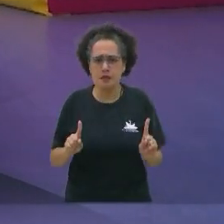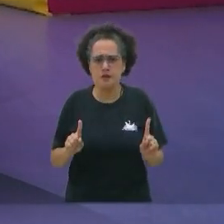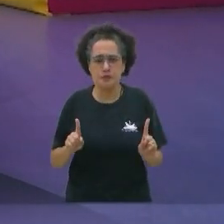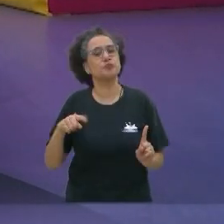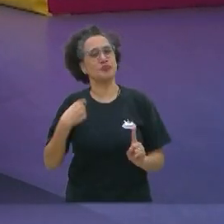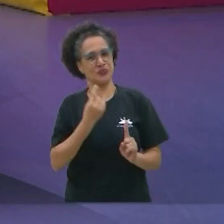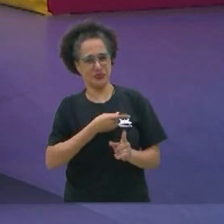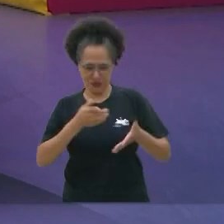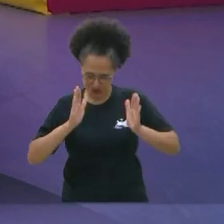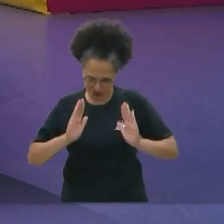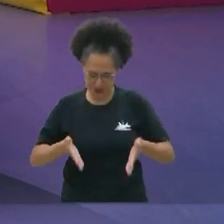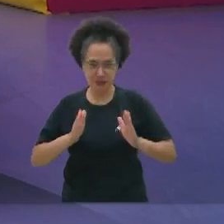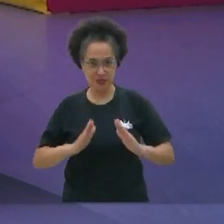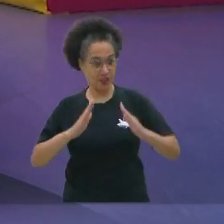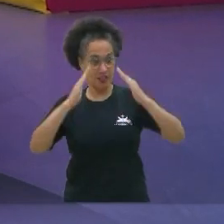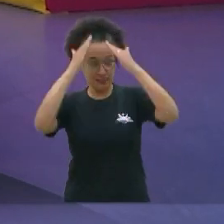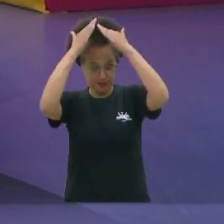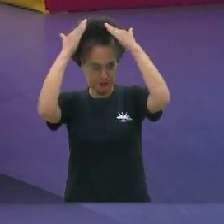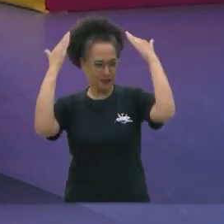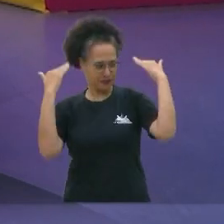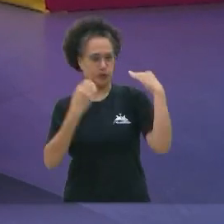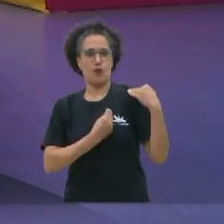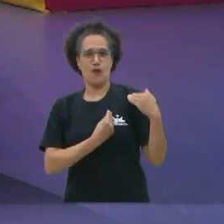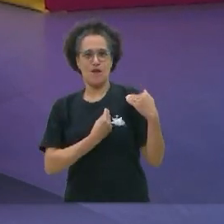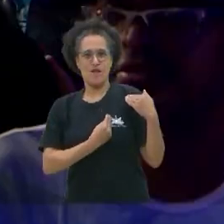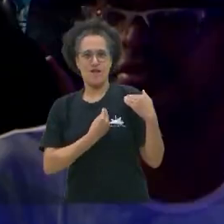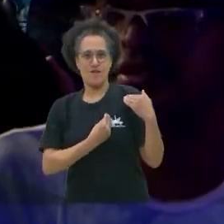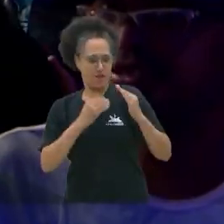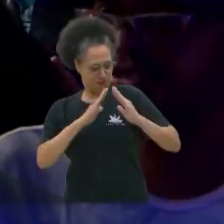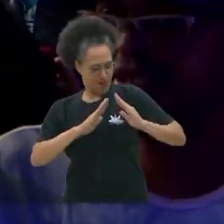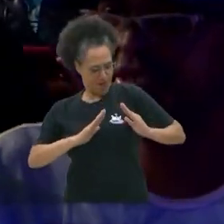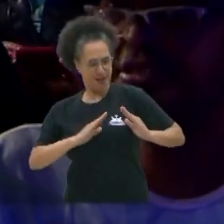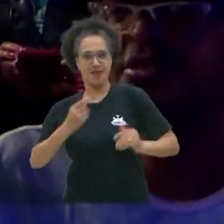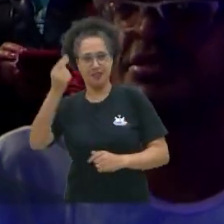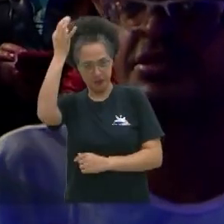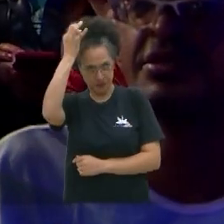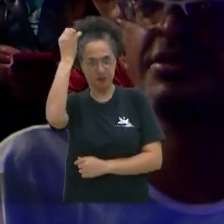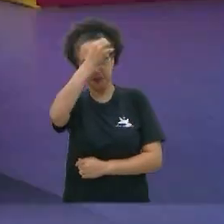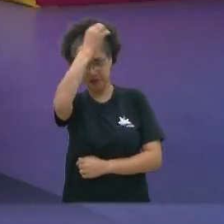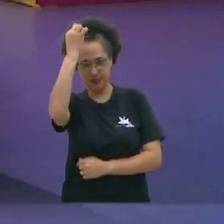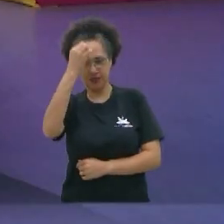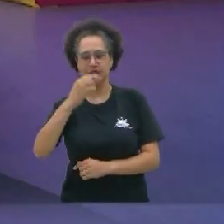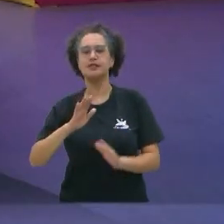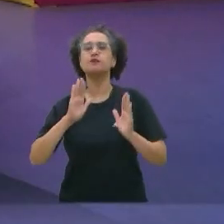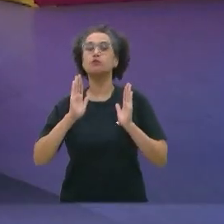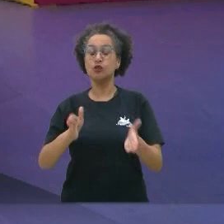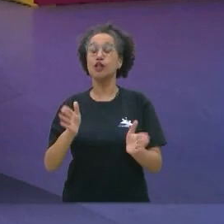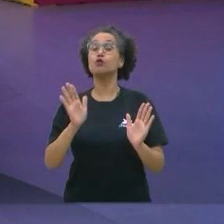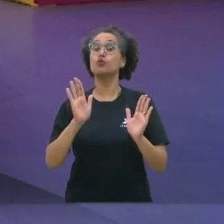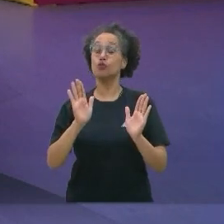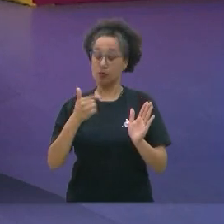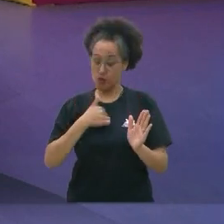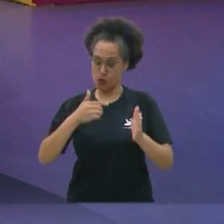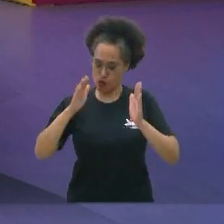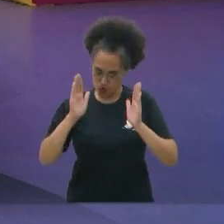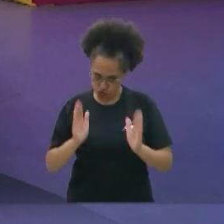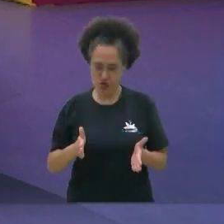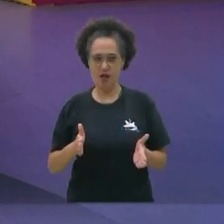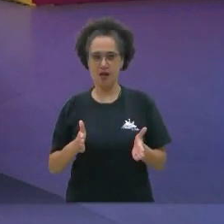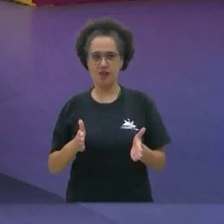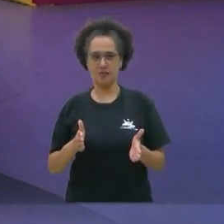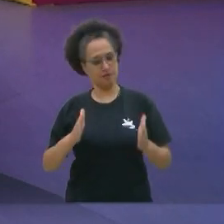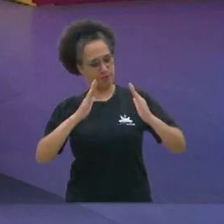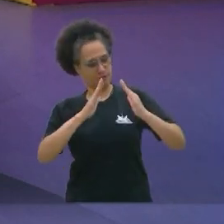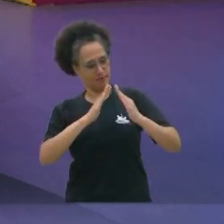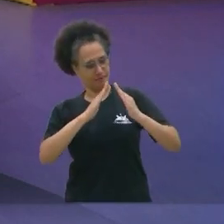já somos templos vivos do Espírito Santo, é verdade ou não é? Então nós vamos cantar, eu já sou um templo vivo do